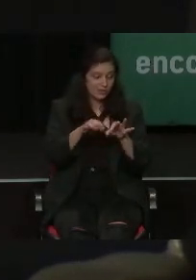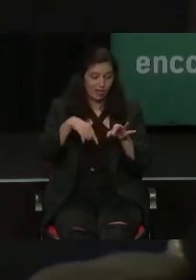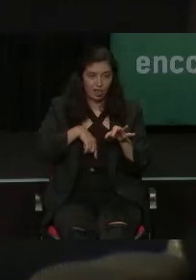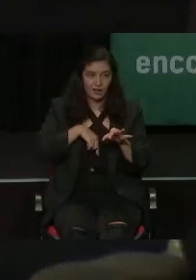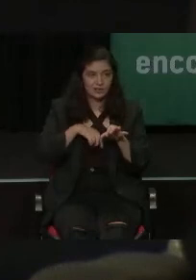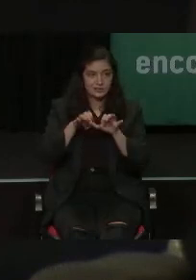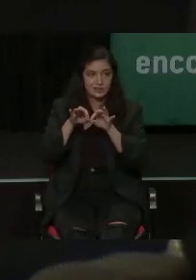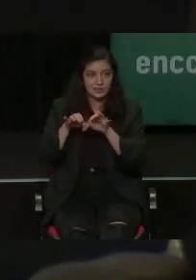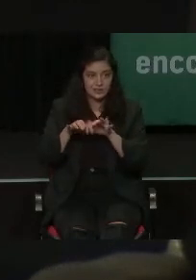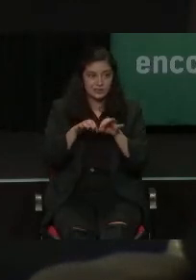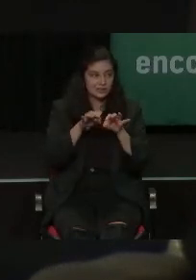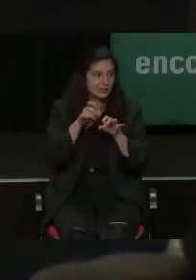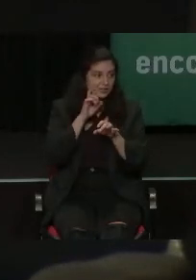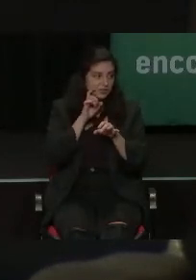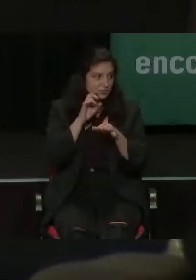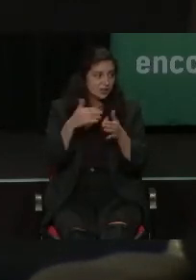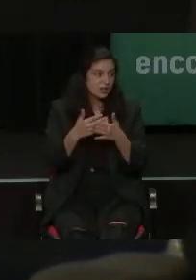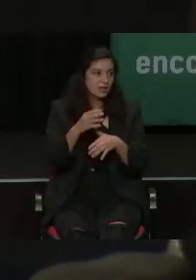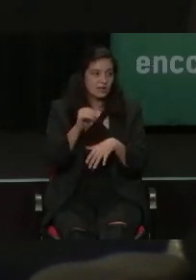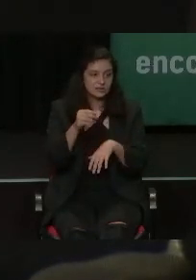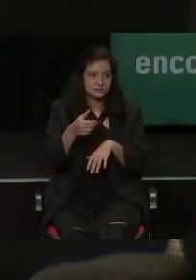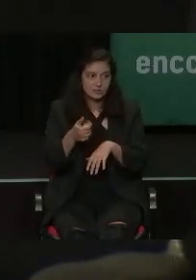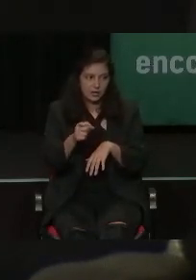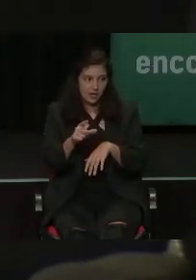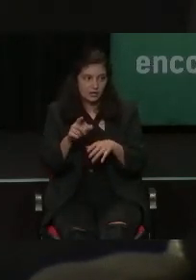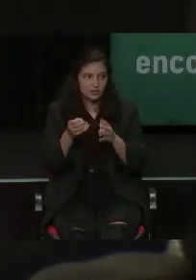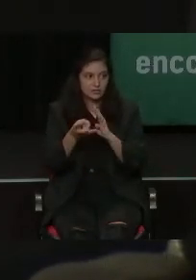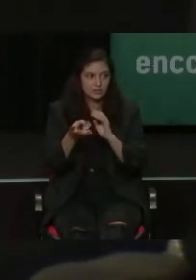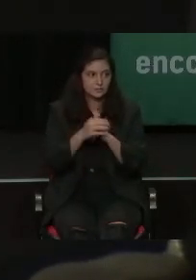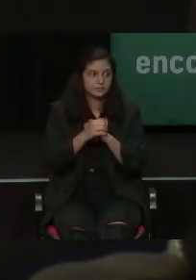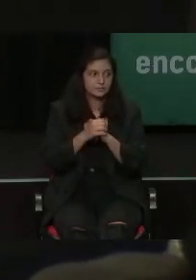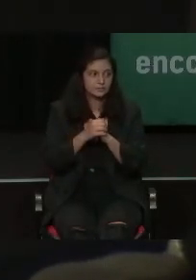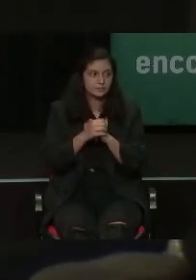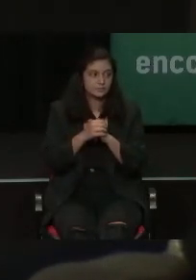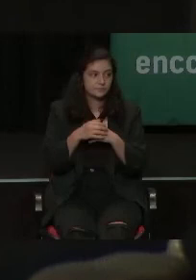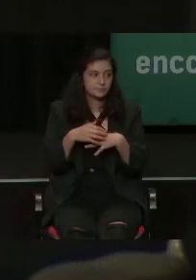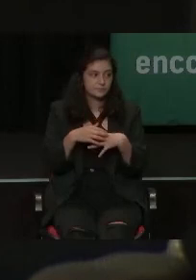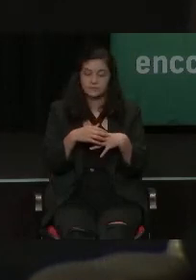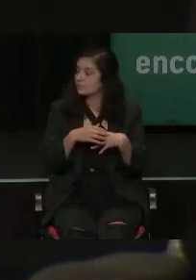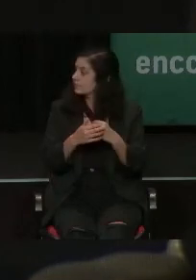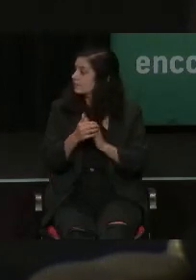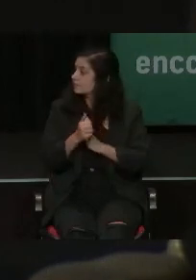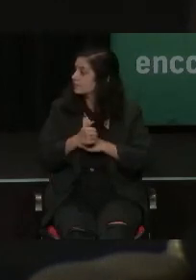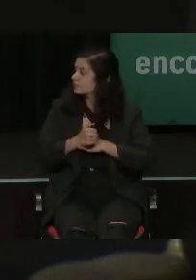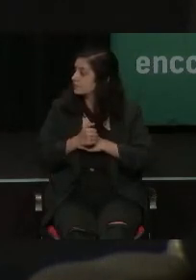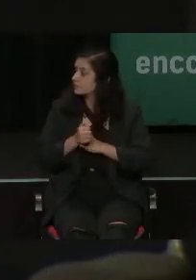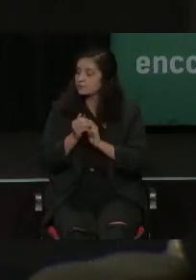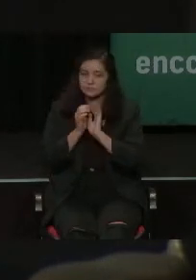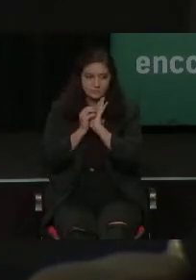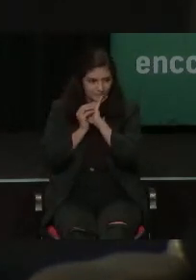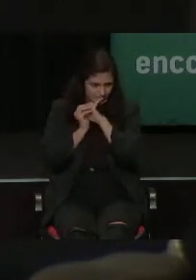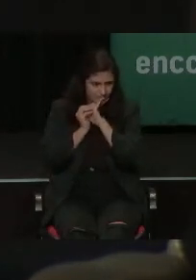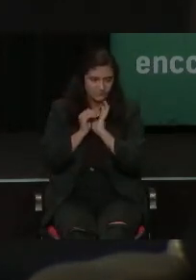mesmos mecanismos de resistência. Portanto, tinham SBLs, etc. Portanto, a pressão de seleção do uso